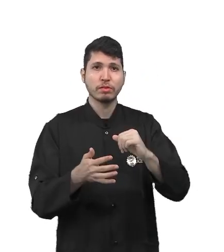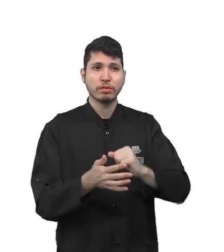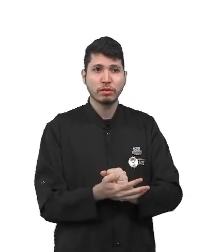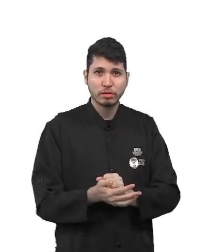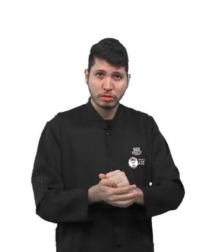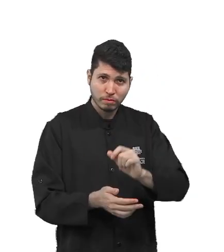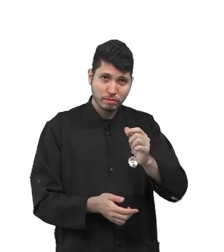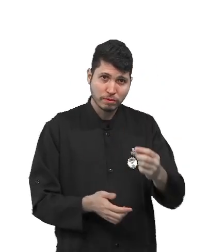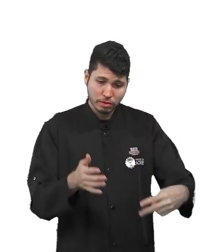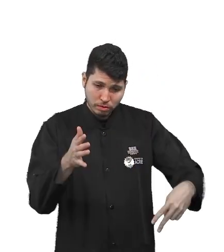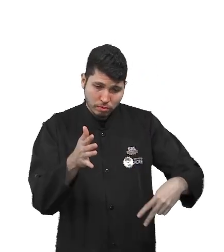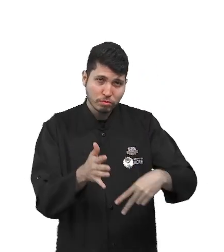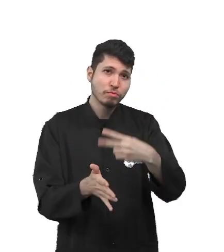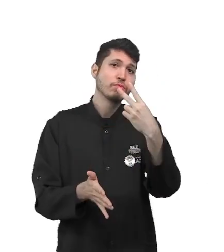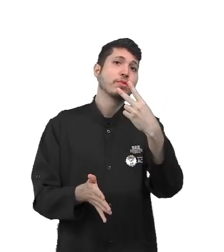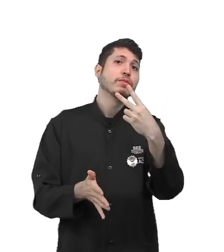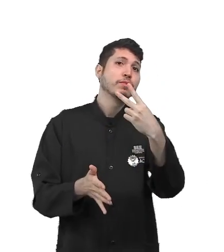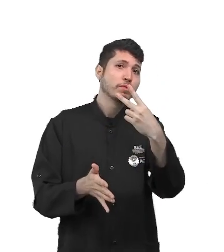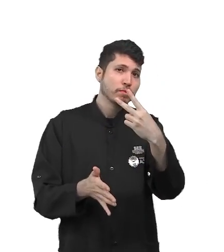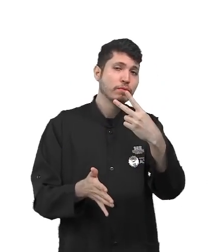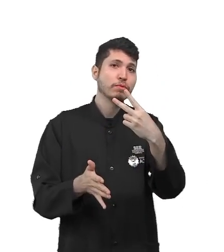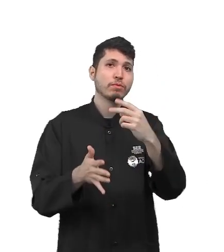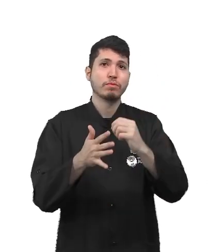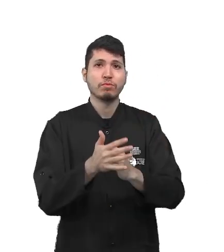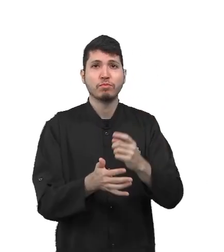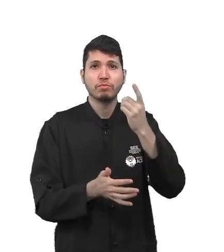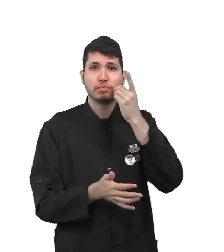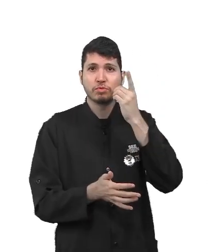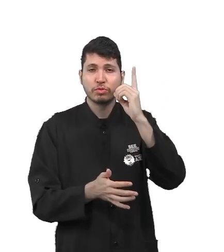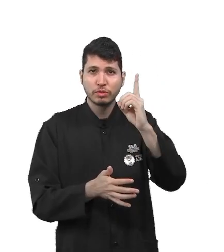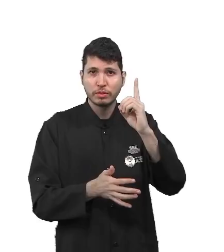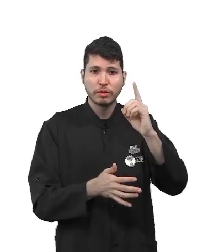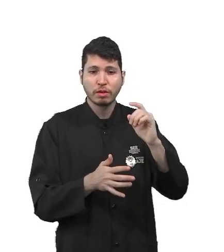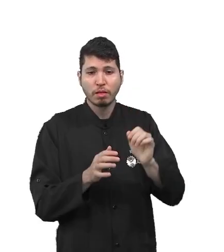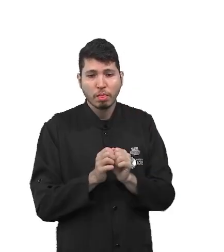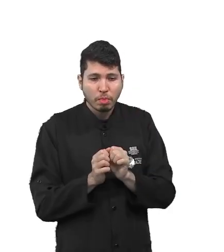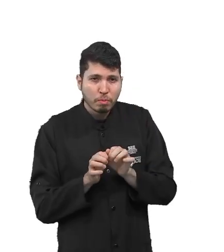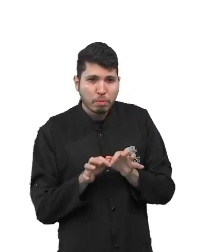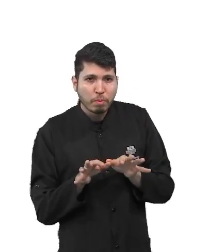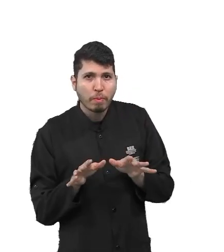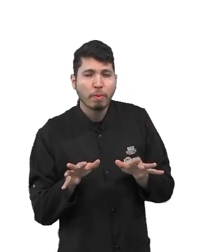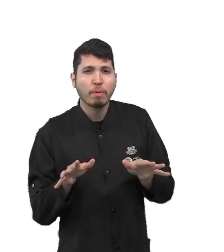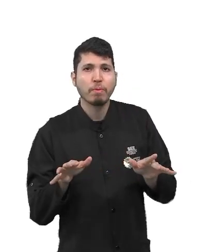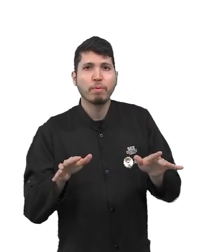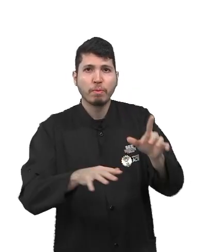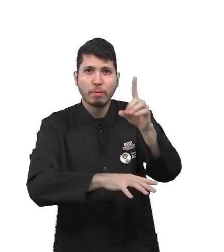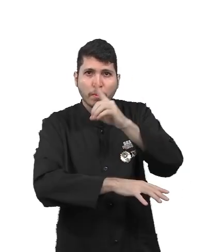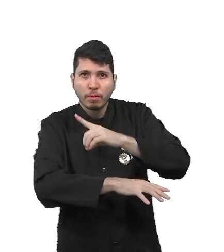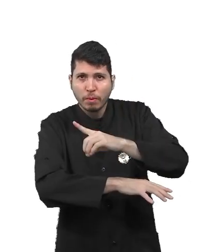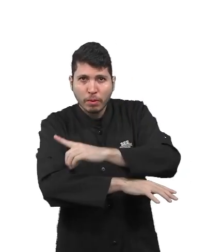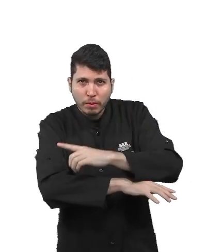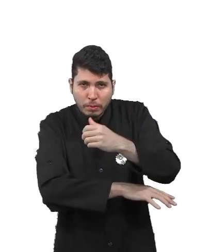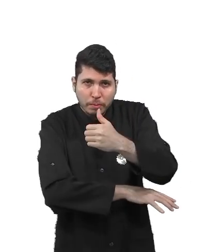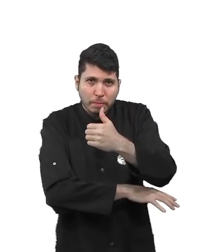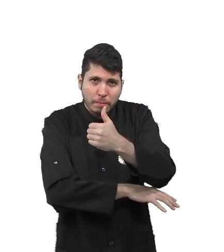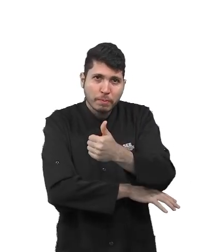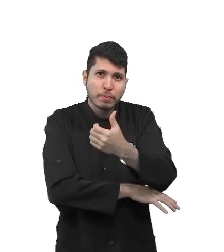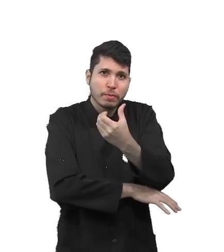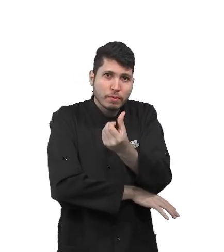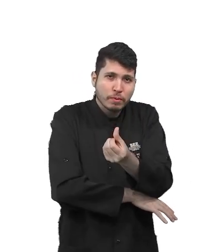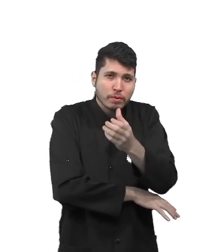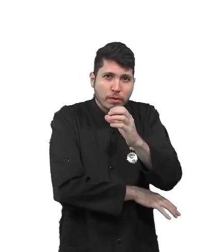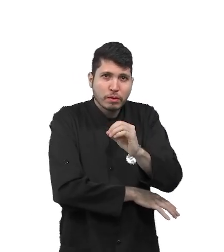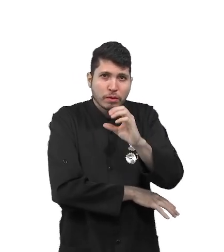detetização deverá ser feita no dia em que o número de infectados chegasse a uma marca de 1.600 pessoas. Em uma